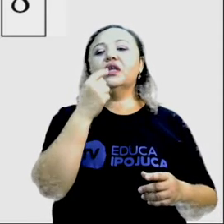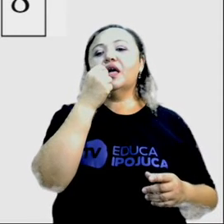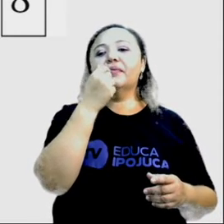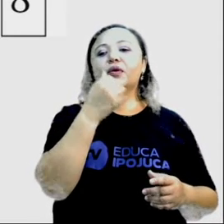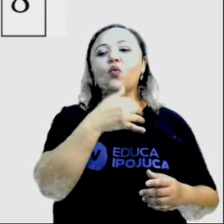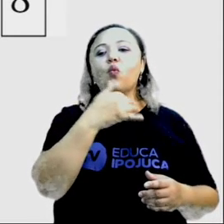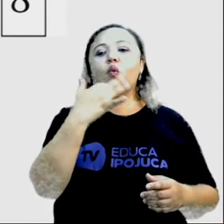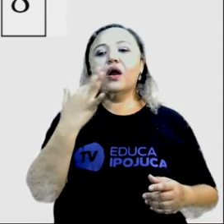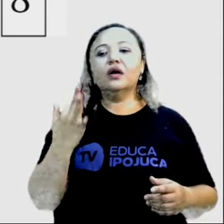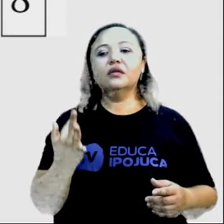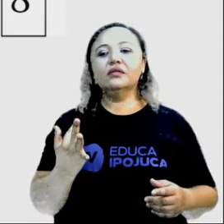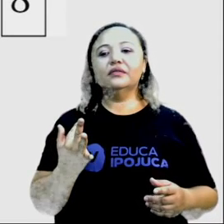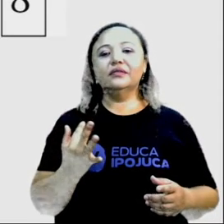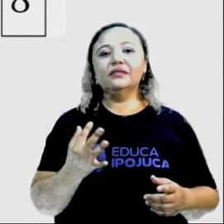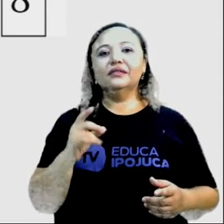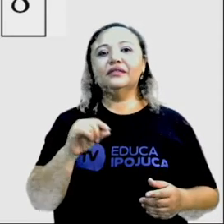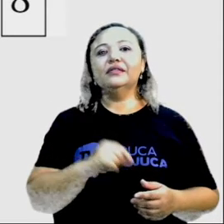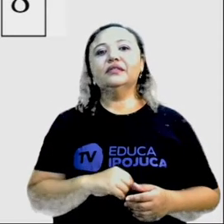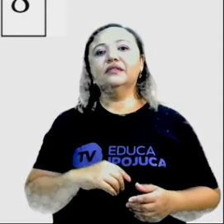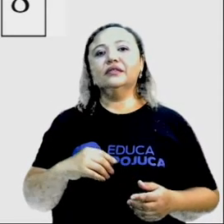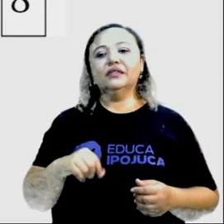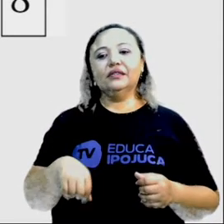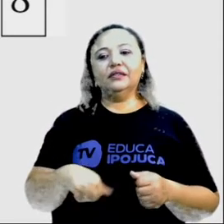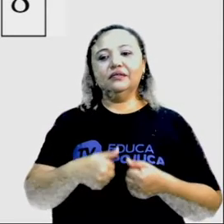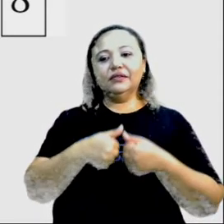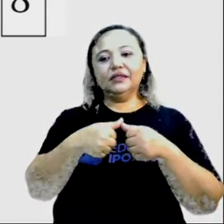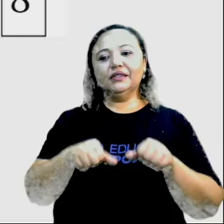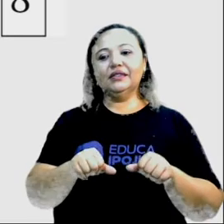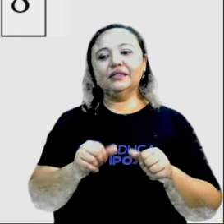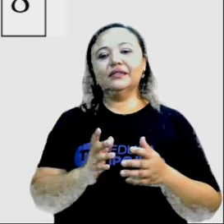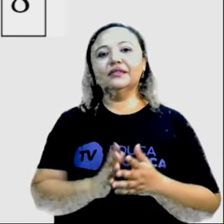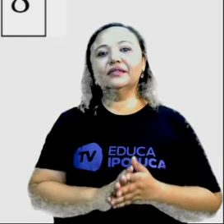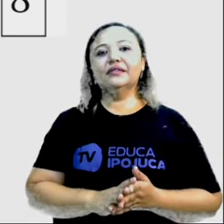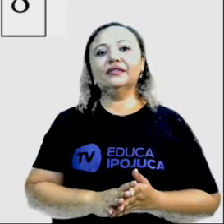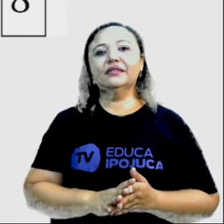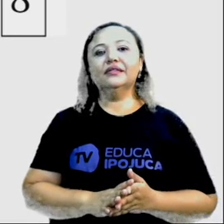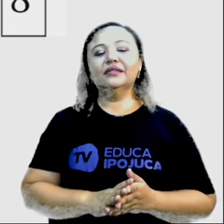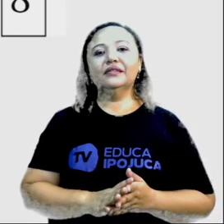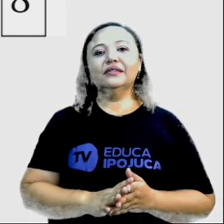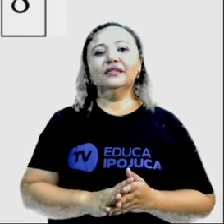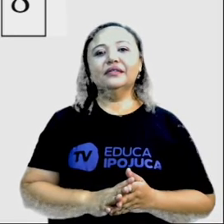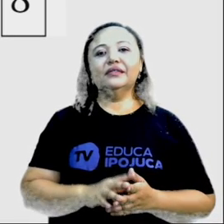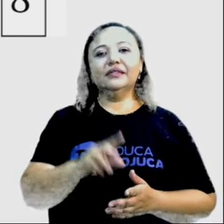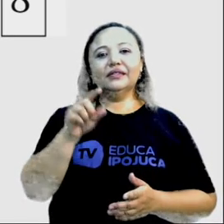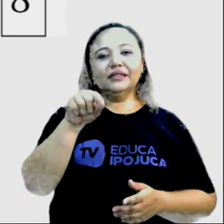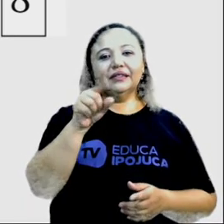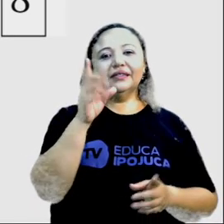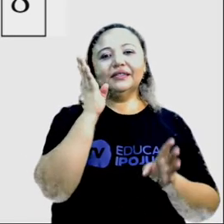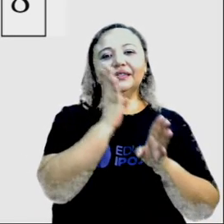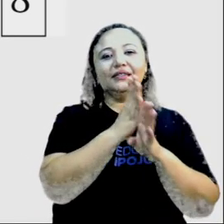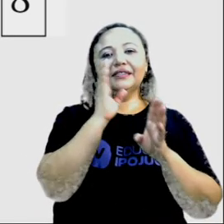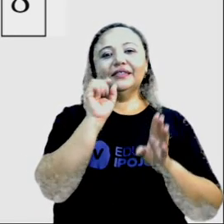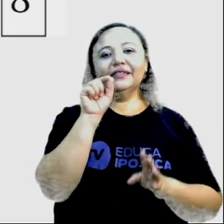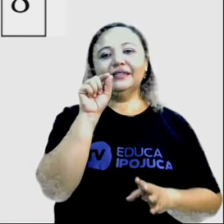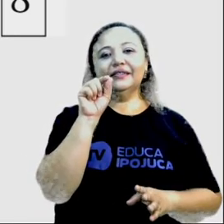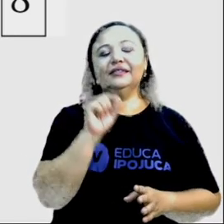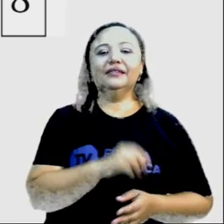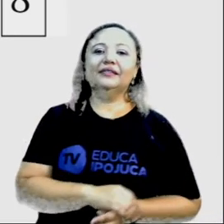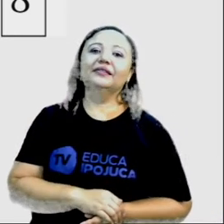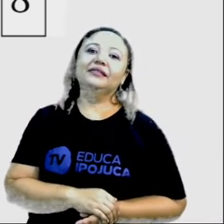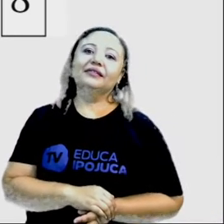que... Quantos lápis eu fiquei? E aí? Quem descobriu? Quem